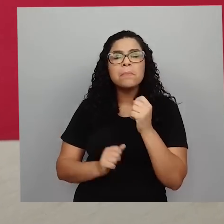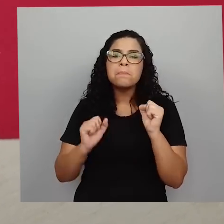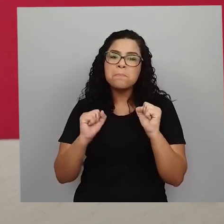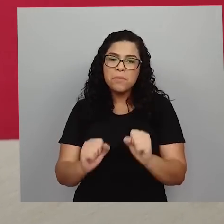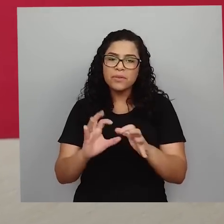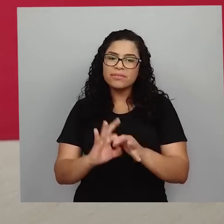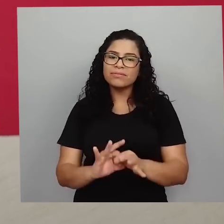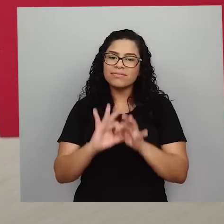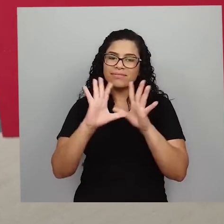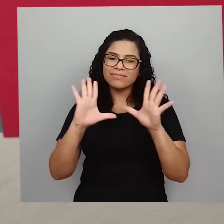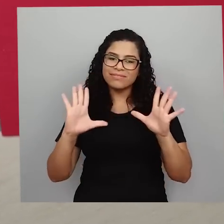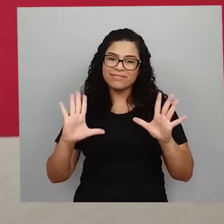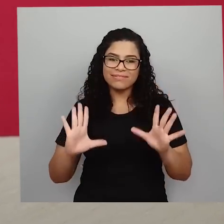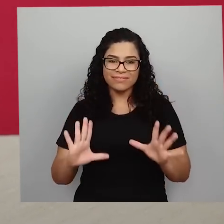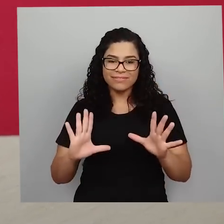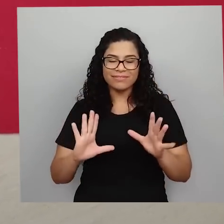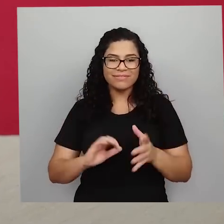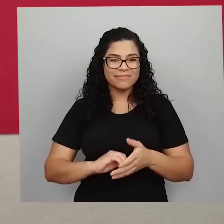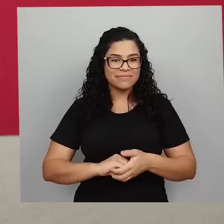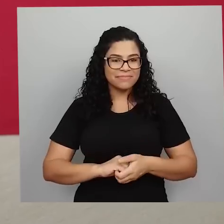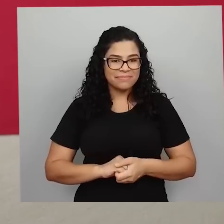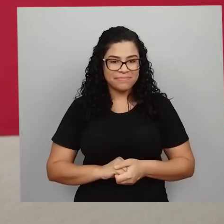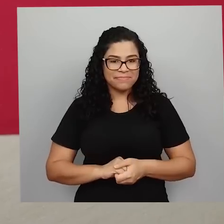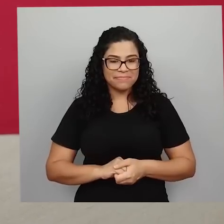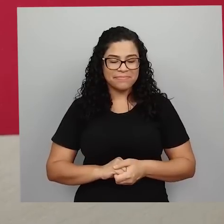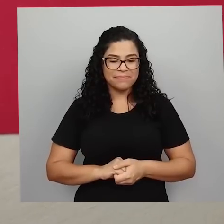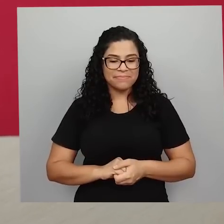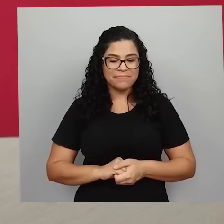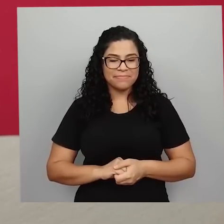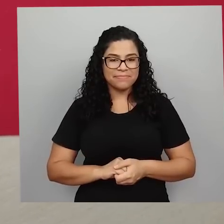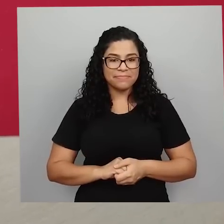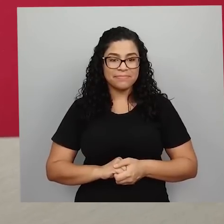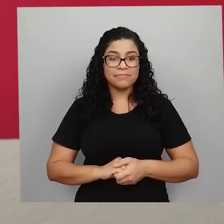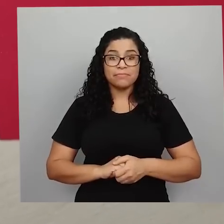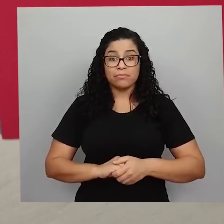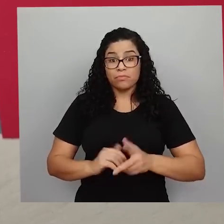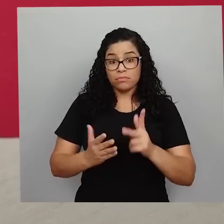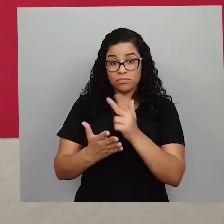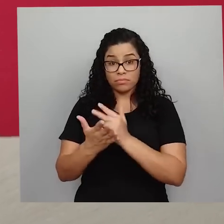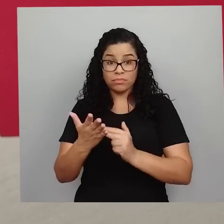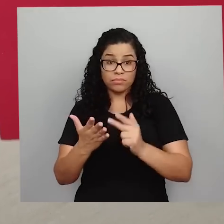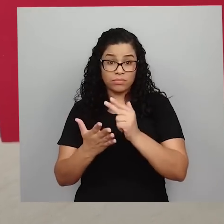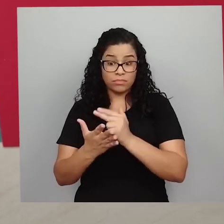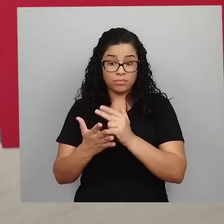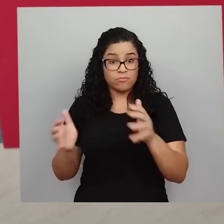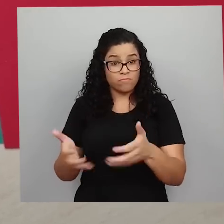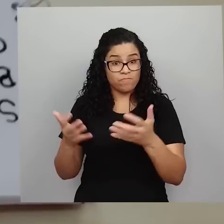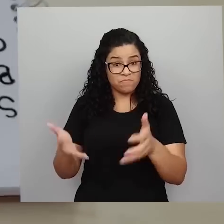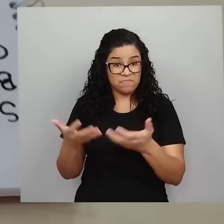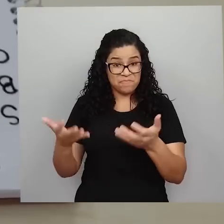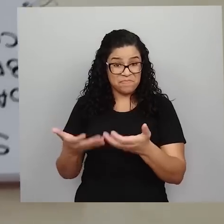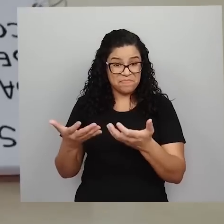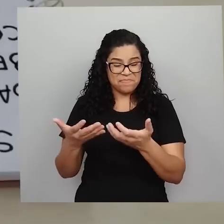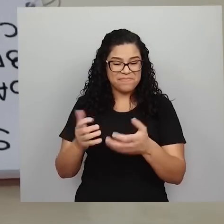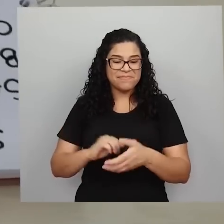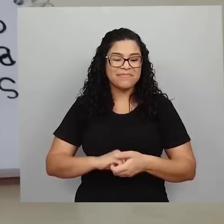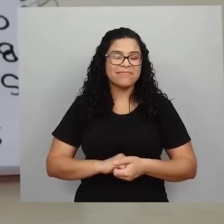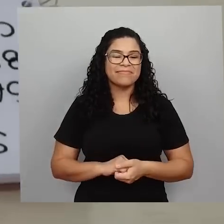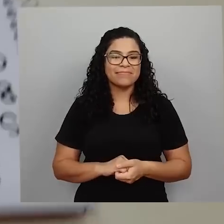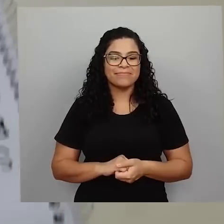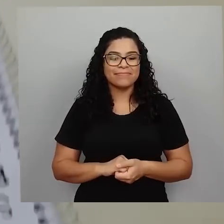que tem coisas vermelhas. Aí é só recortar depois as pimentas para deixar bem ardida essa salada.